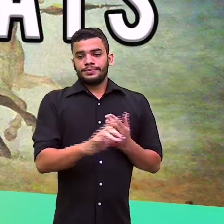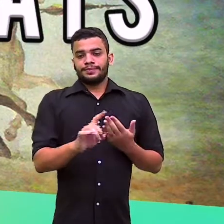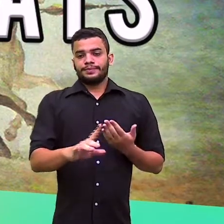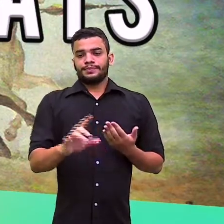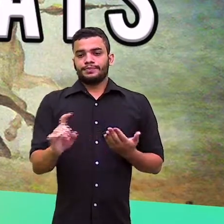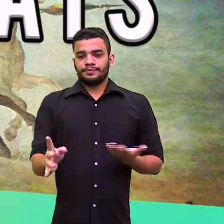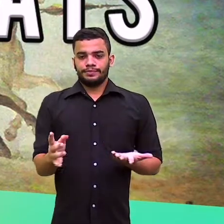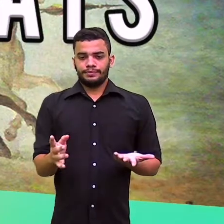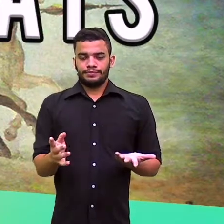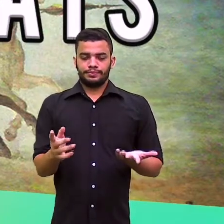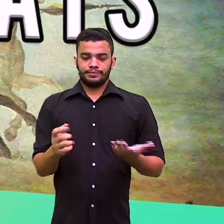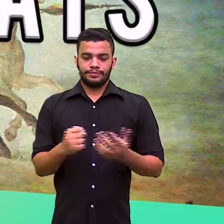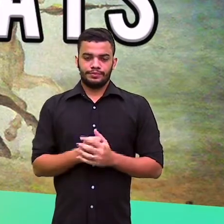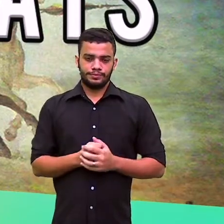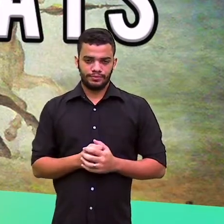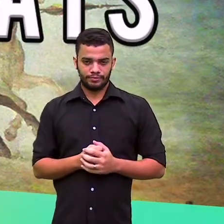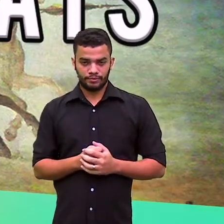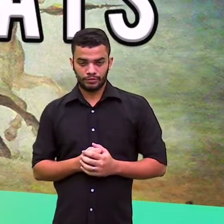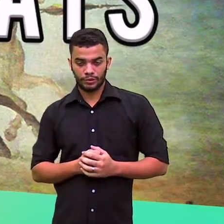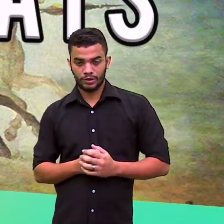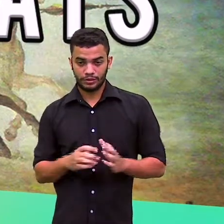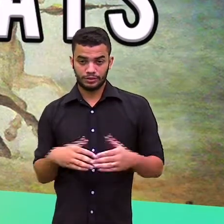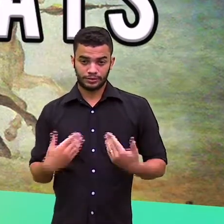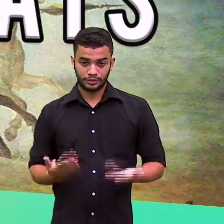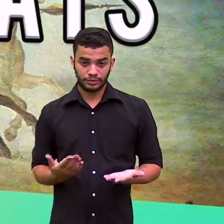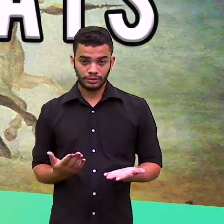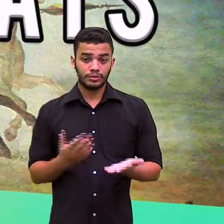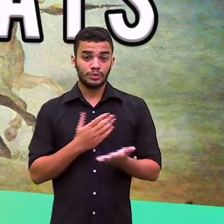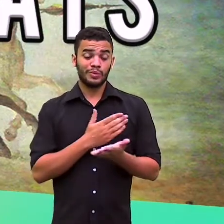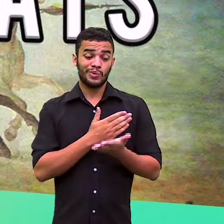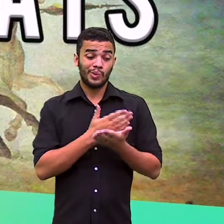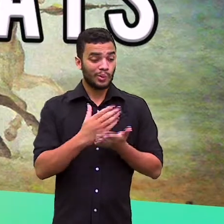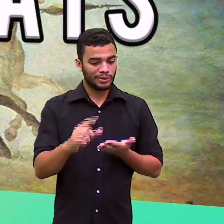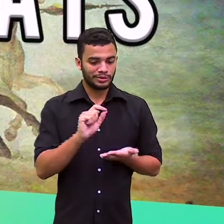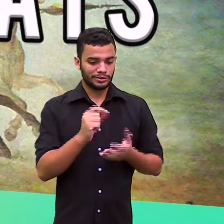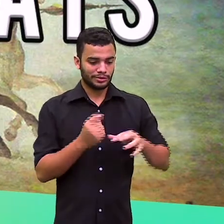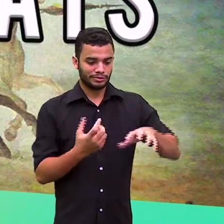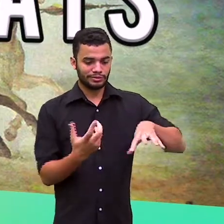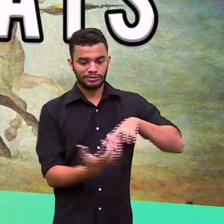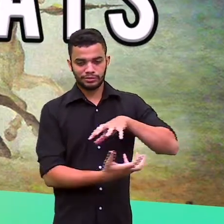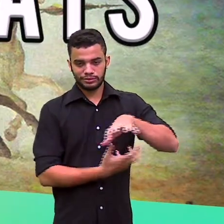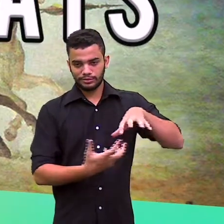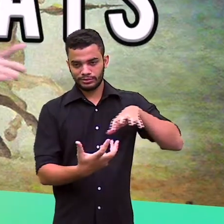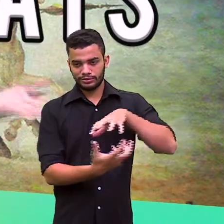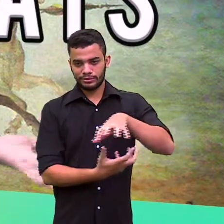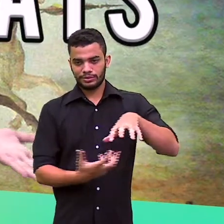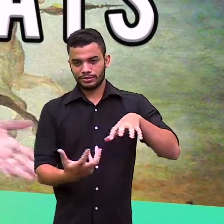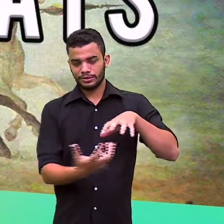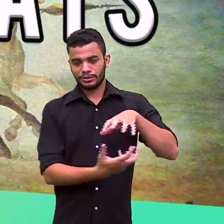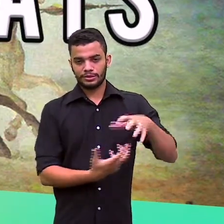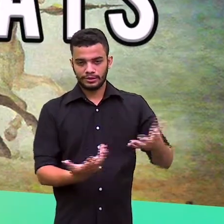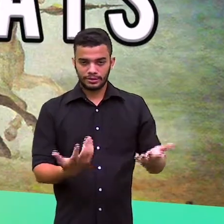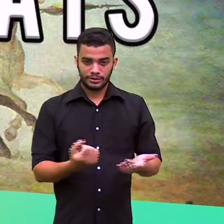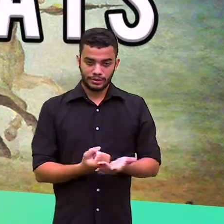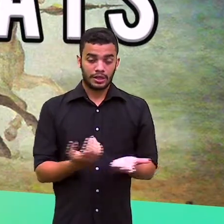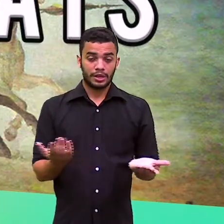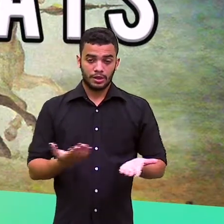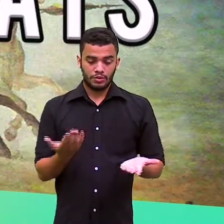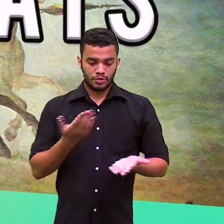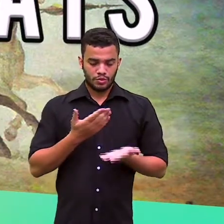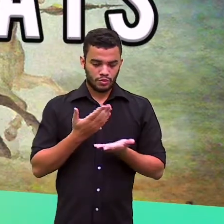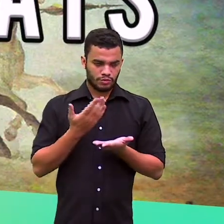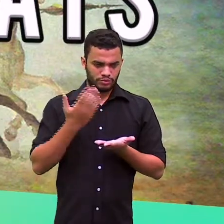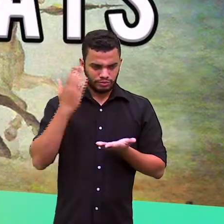forma de comandar. E assim aconteceu as revoltas regenciais. Então, no decorrer desta aula, nós vamos